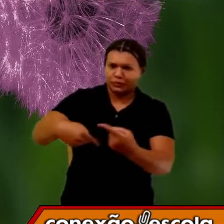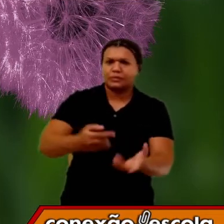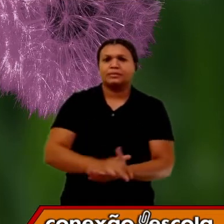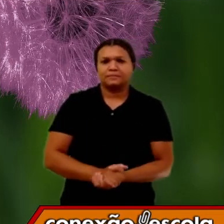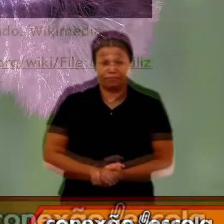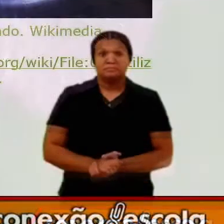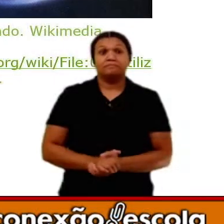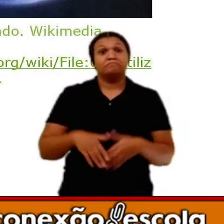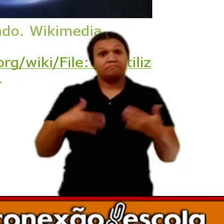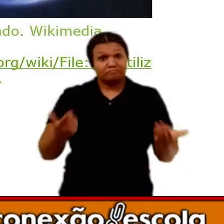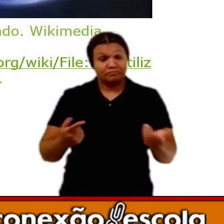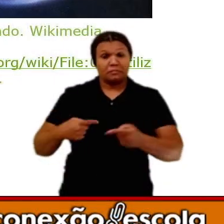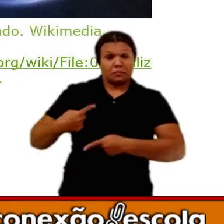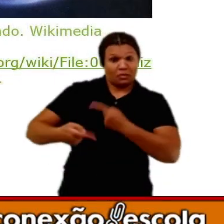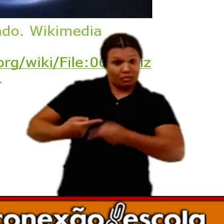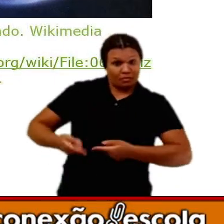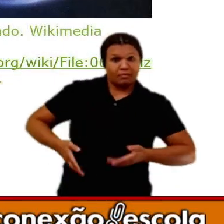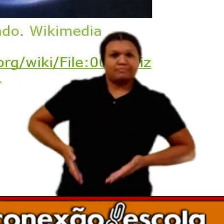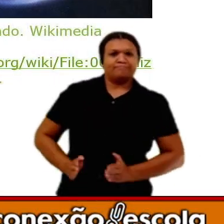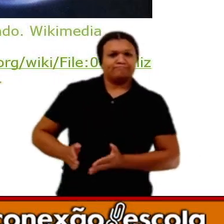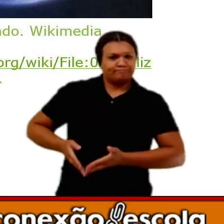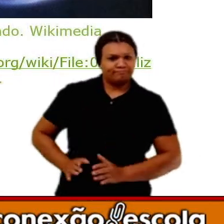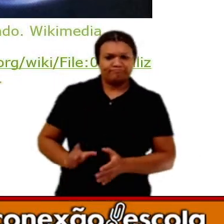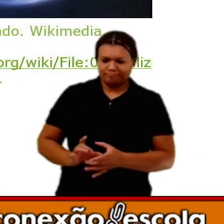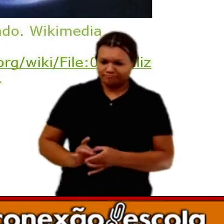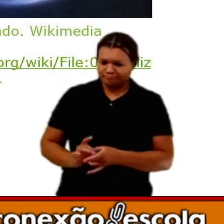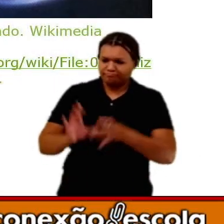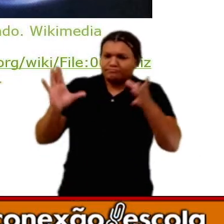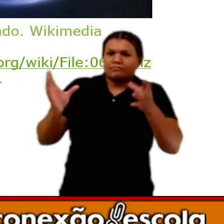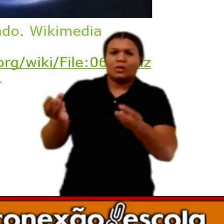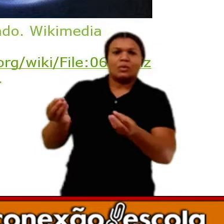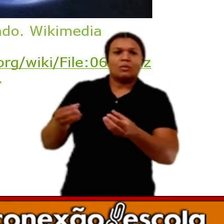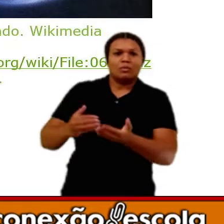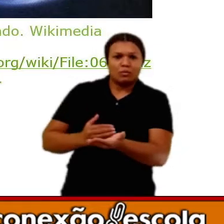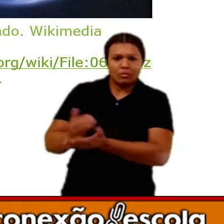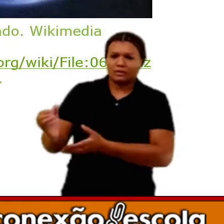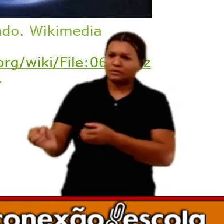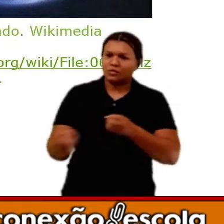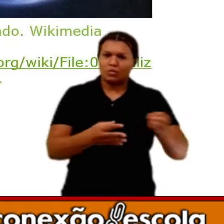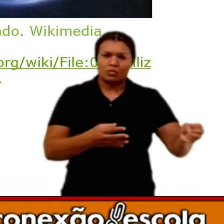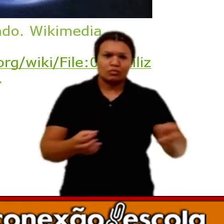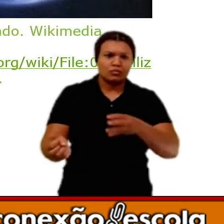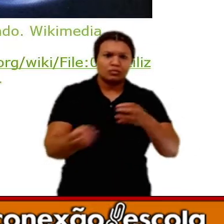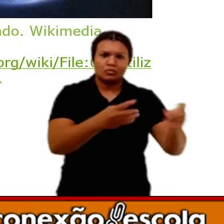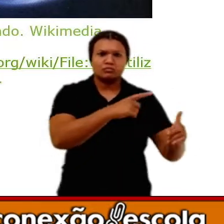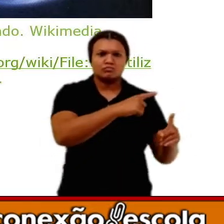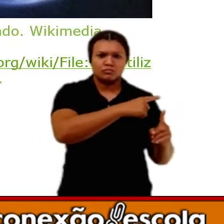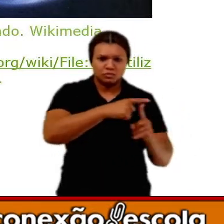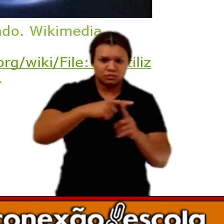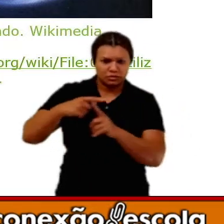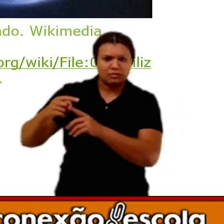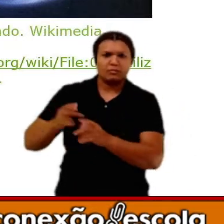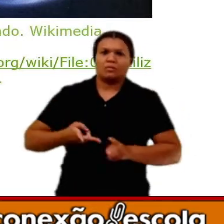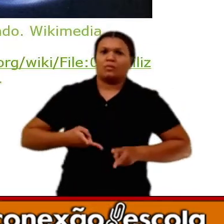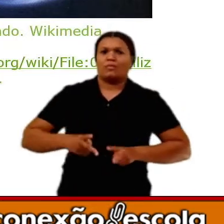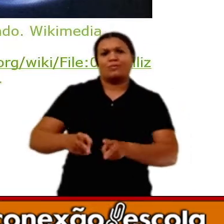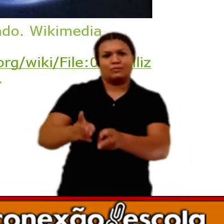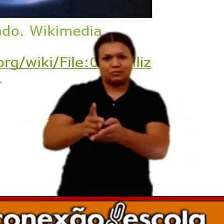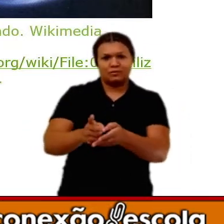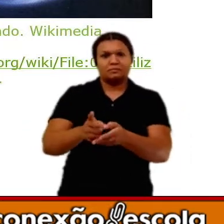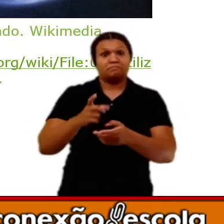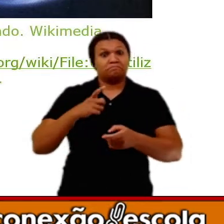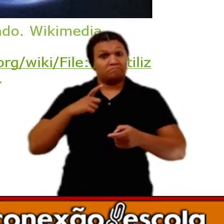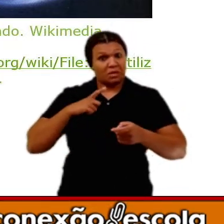Então, a reprodução permite com que surjam novos indivíduos, dando essa continuidade com ou